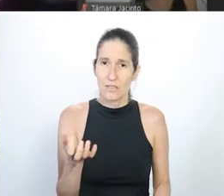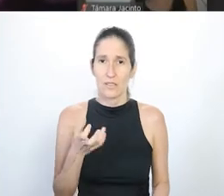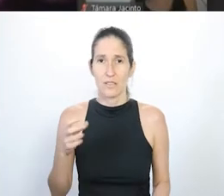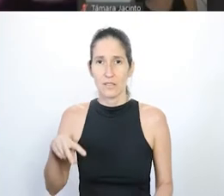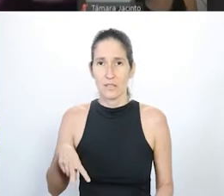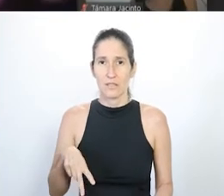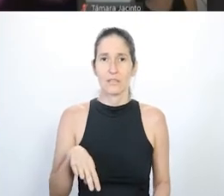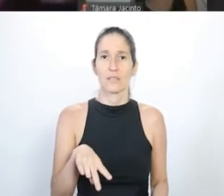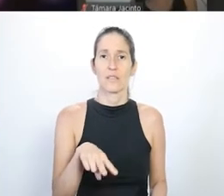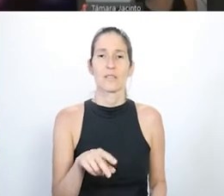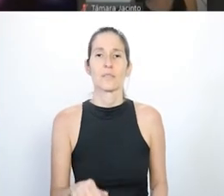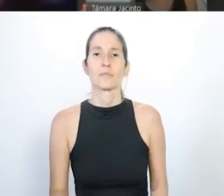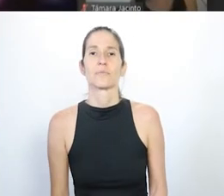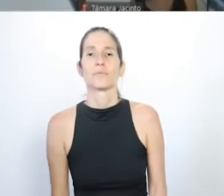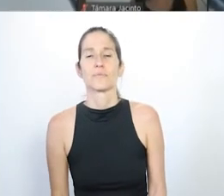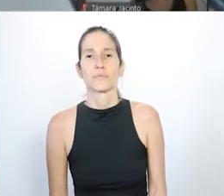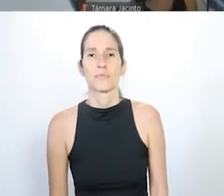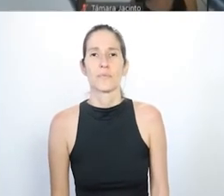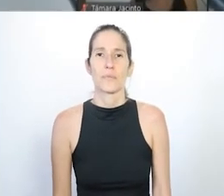mãe querida, te...